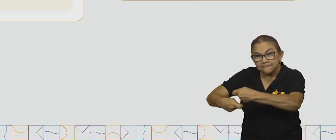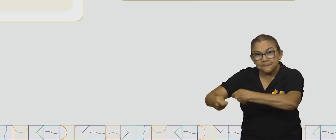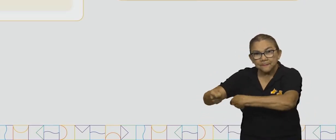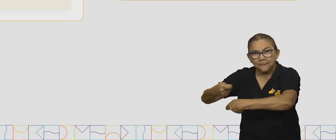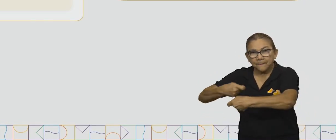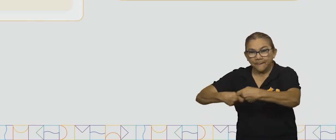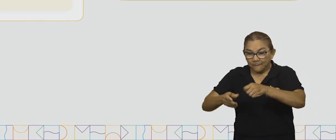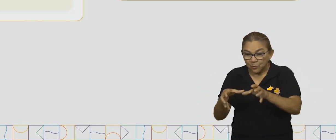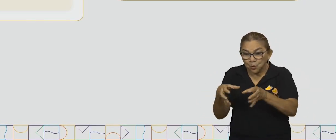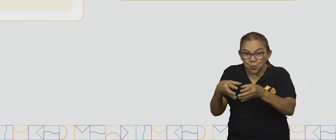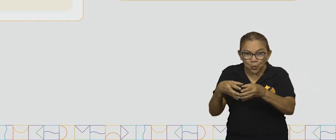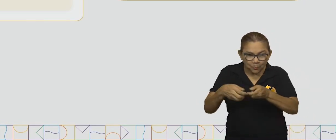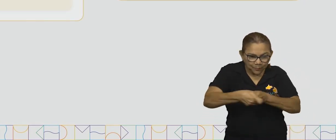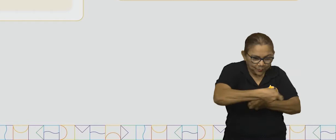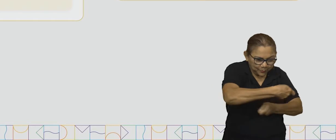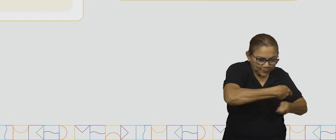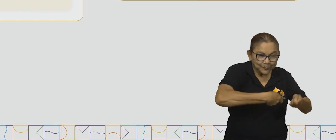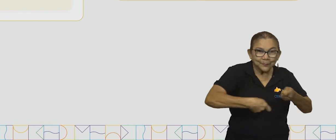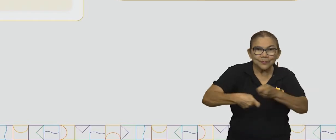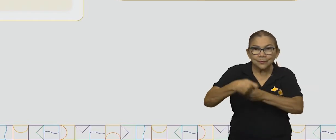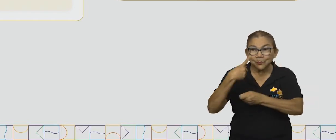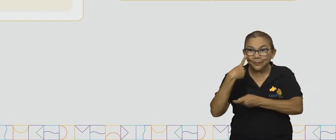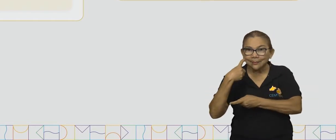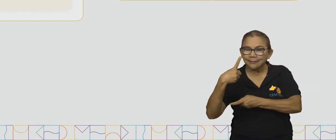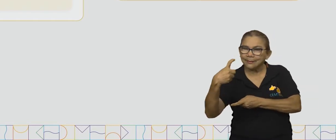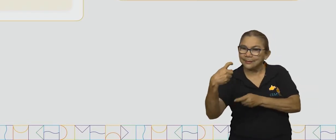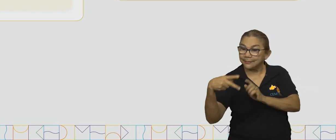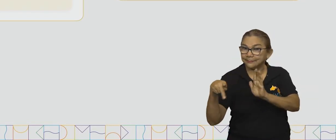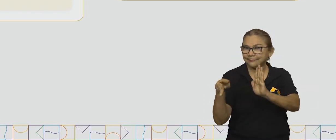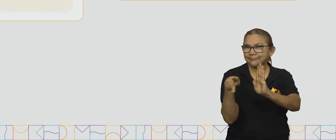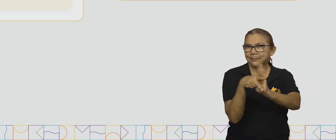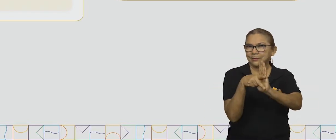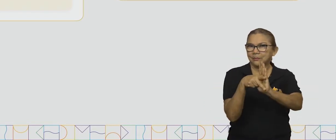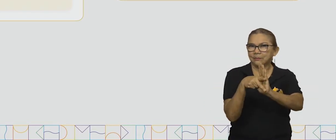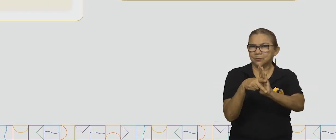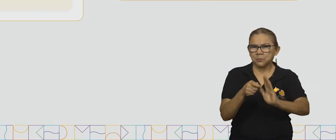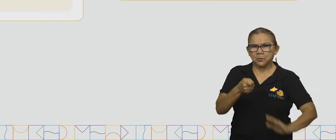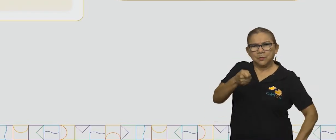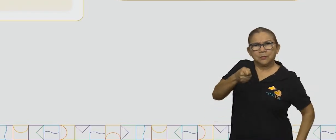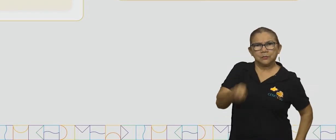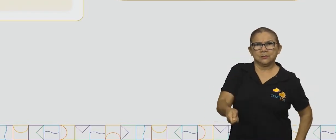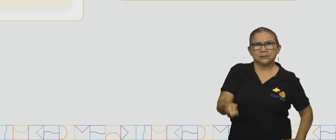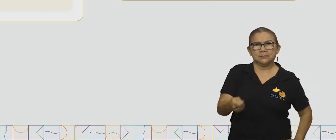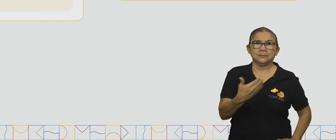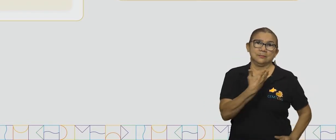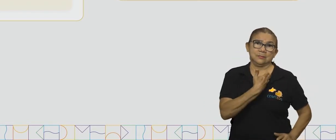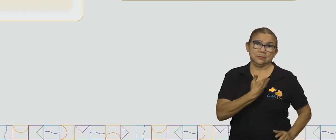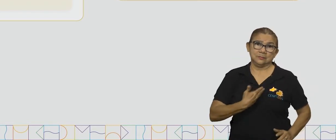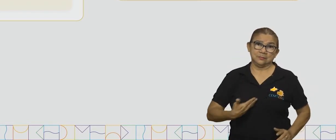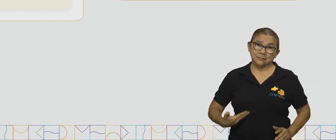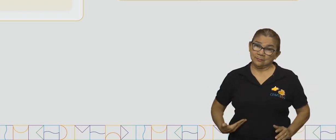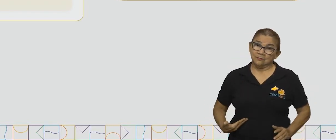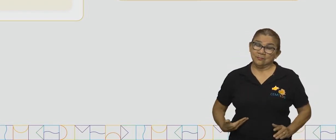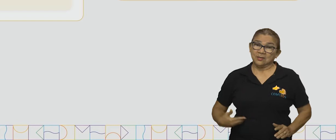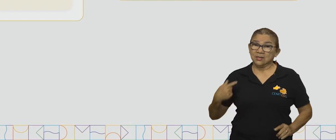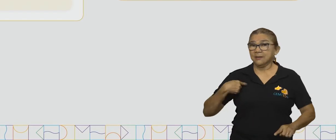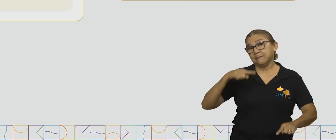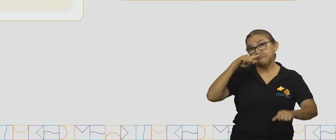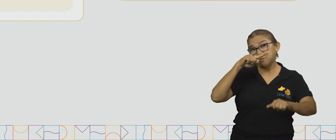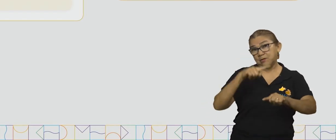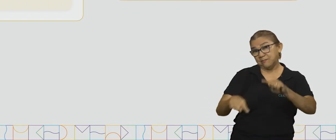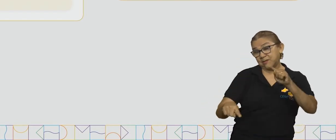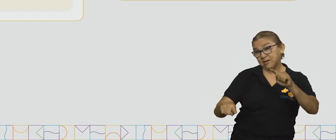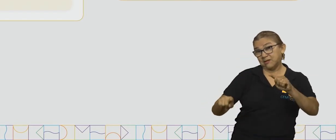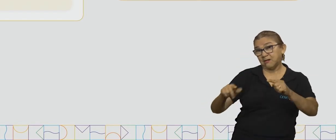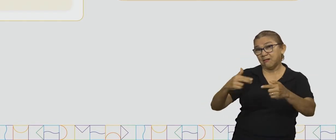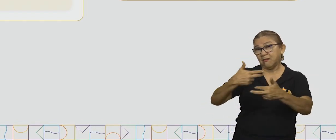com interesses diversos em benefício próprio, além do autoritarismo do governo e a imposição de censura. A era Vargas, ela